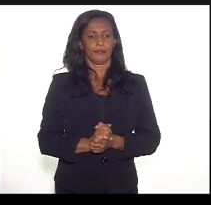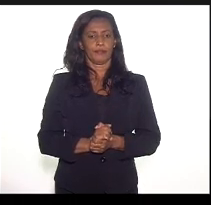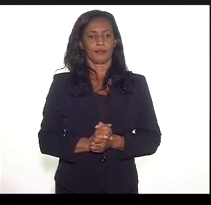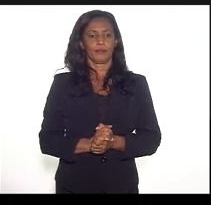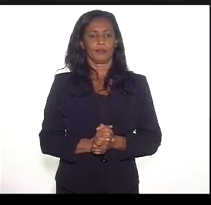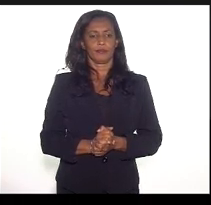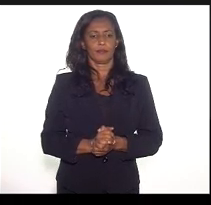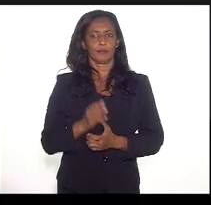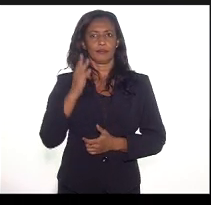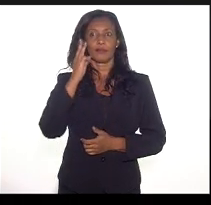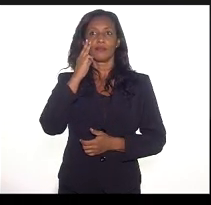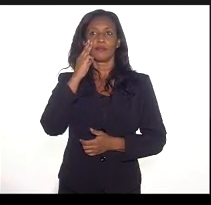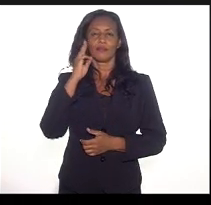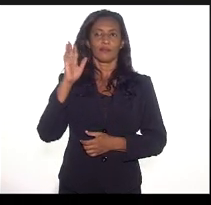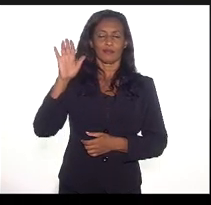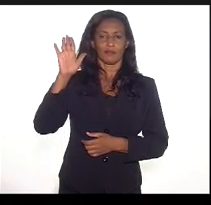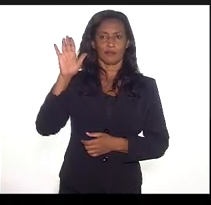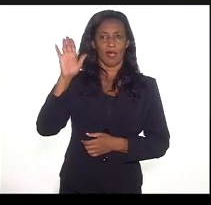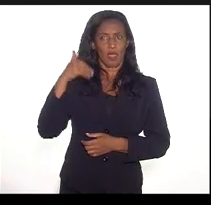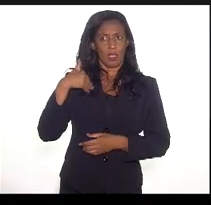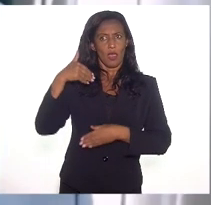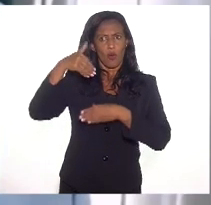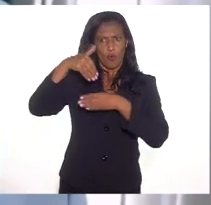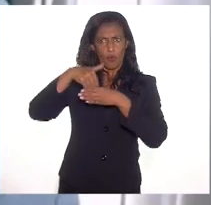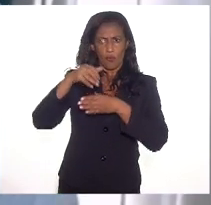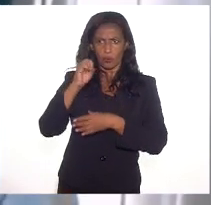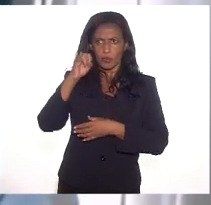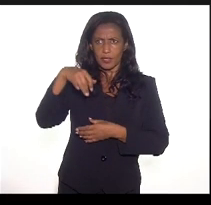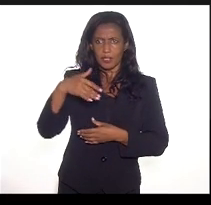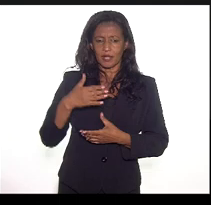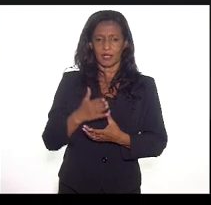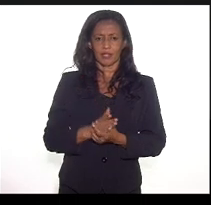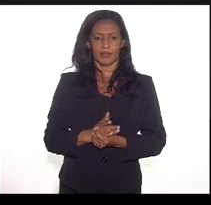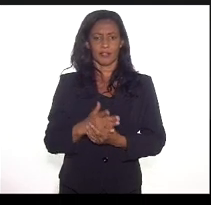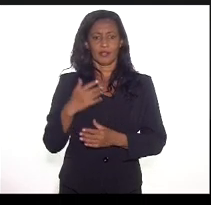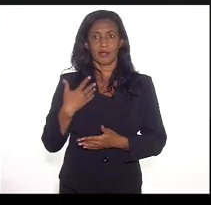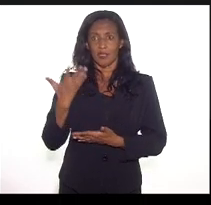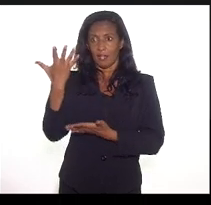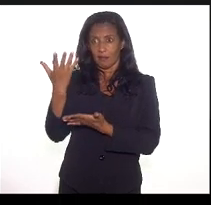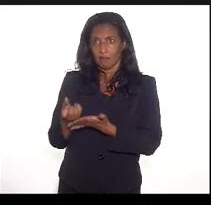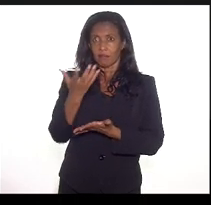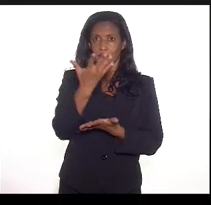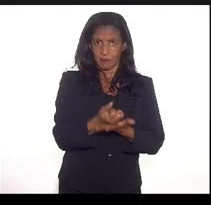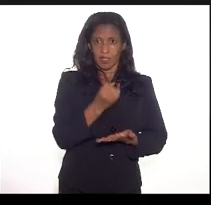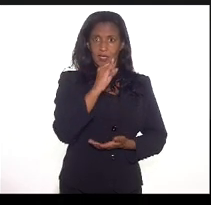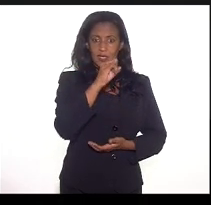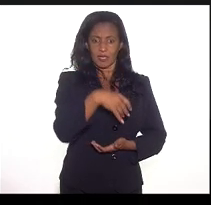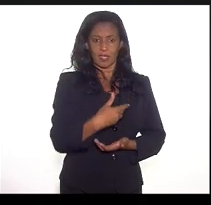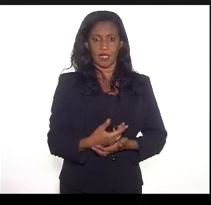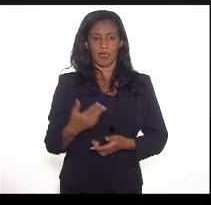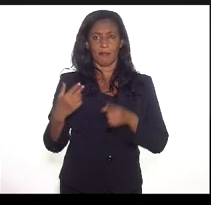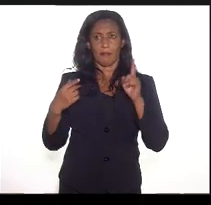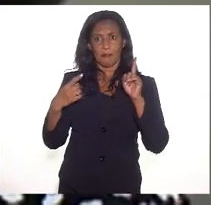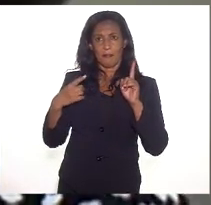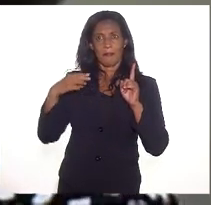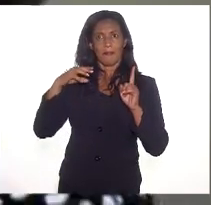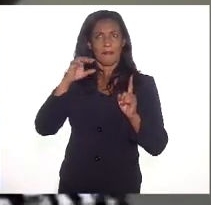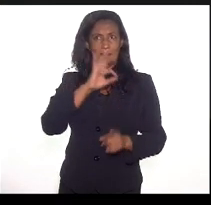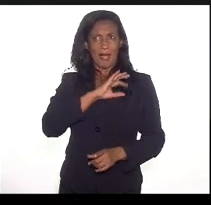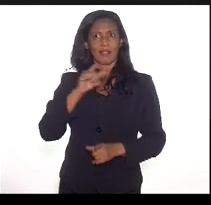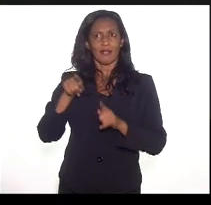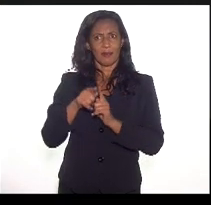Pois não. Deputado Valdec Carneiro, vota sim ao destaque. Então, eu vou colher os votos sim do destaque. Marta vou... Rocha, sim ao